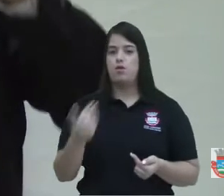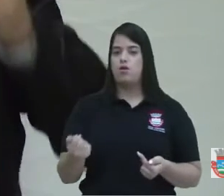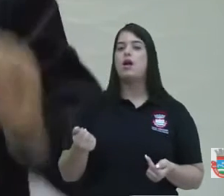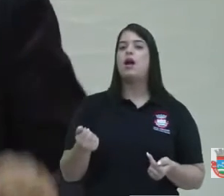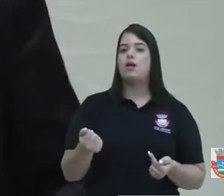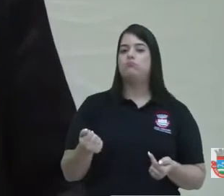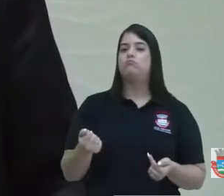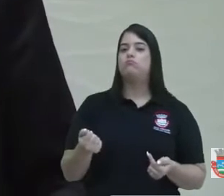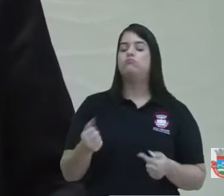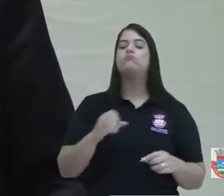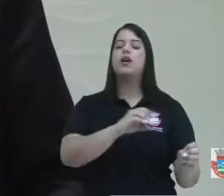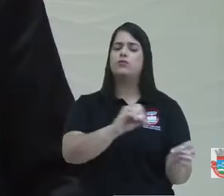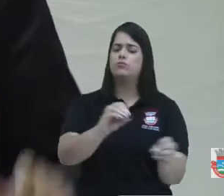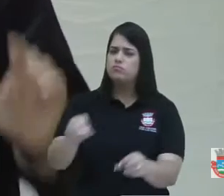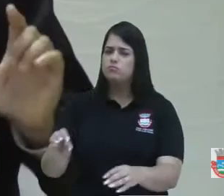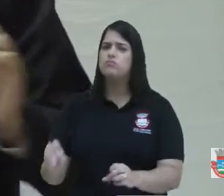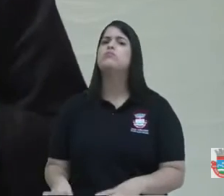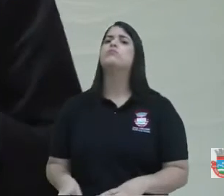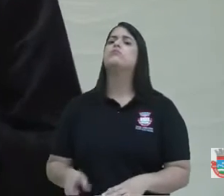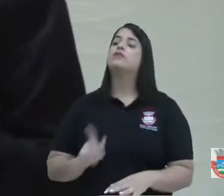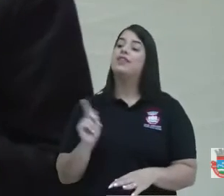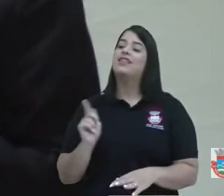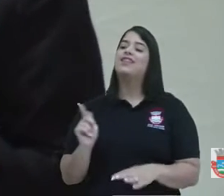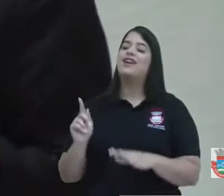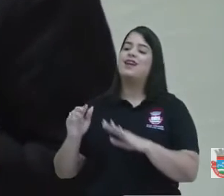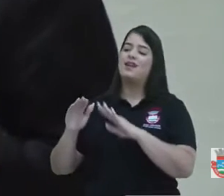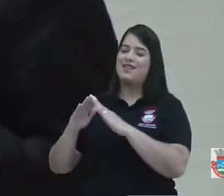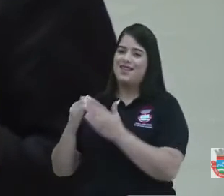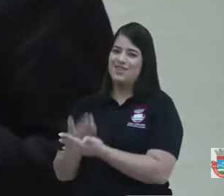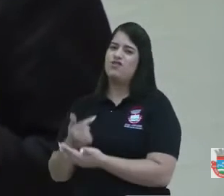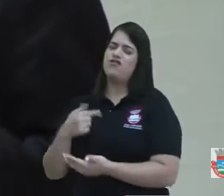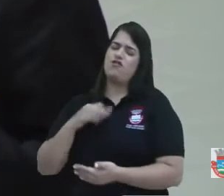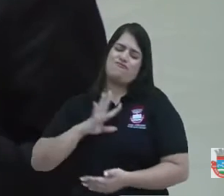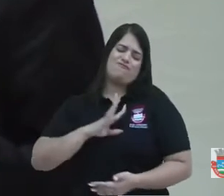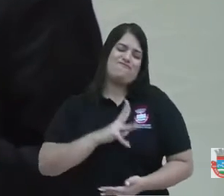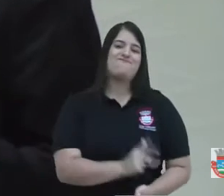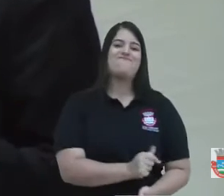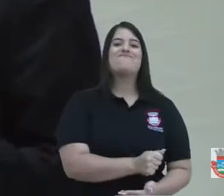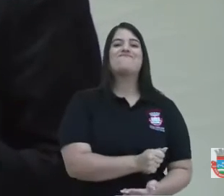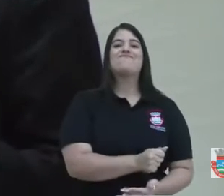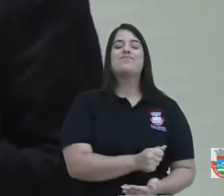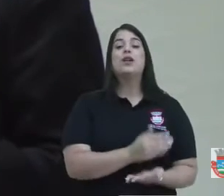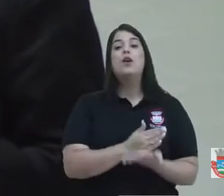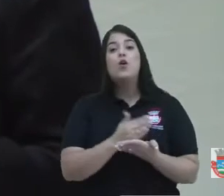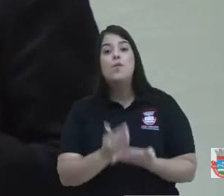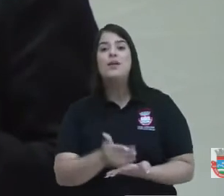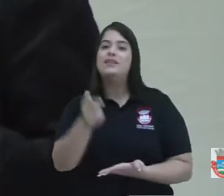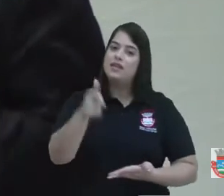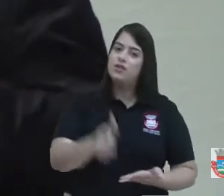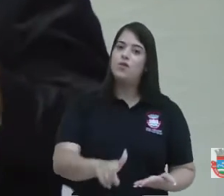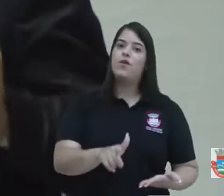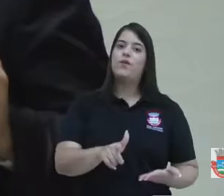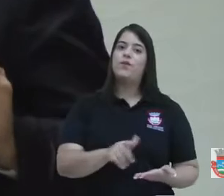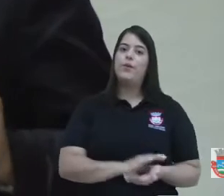incentivo à educação daquela escola que tanto amo. Começar mais uma